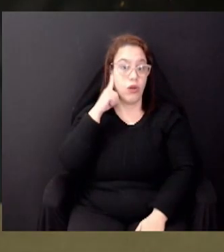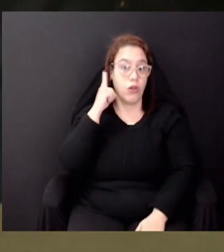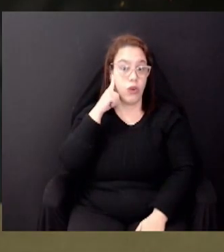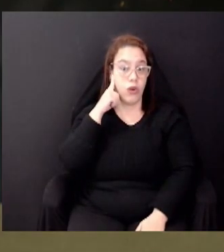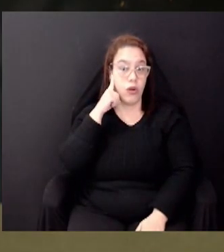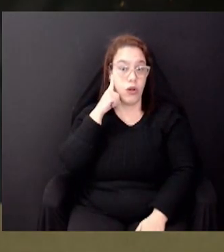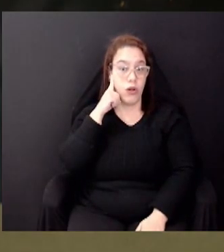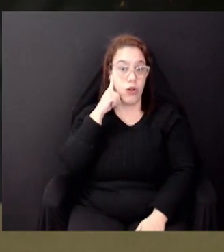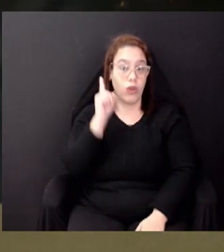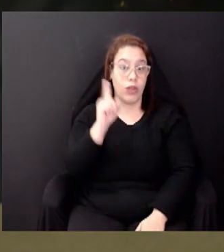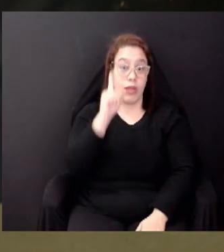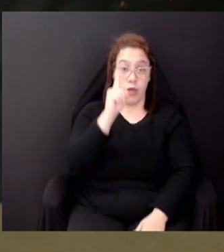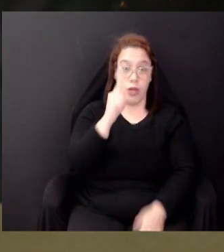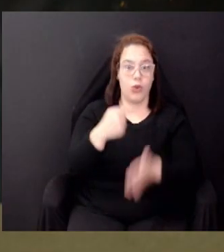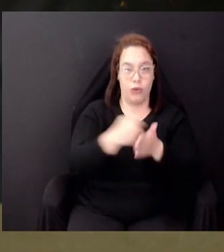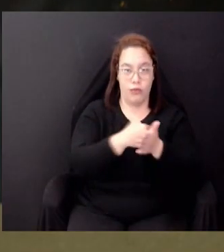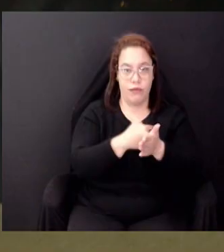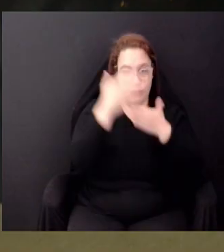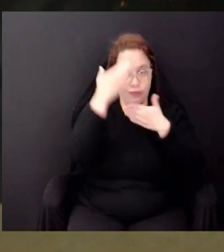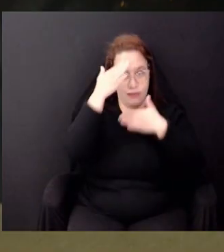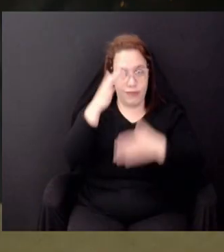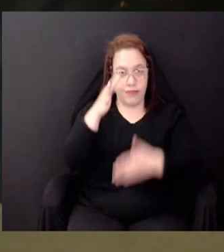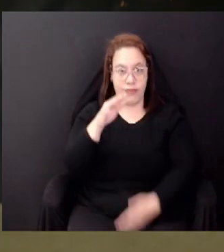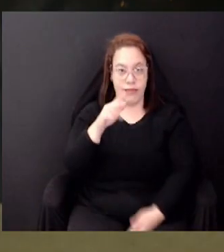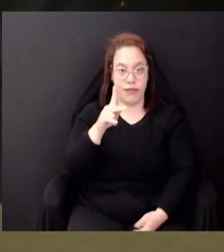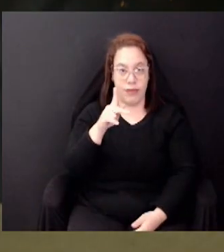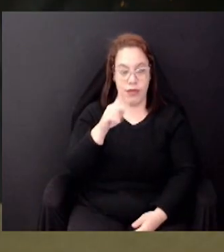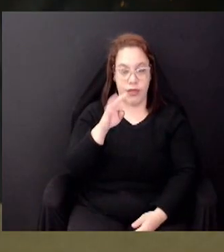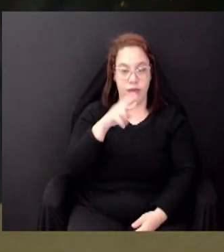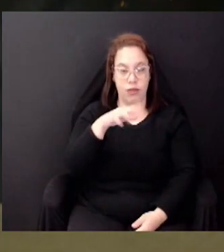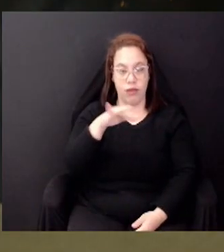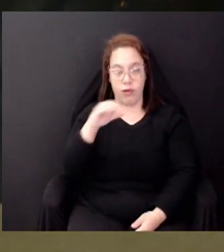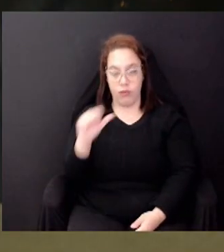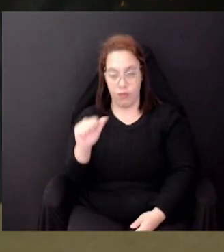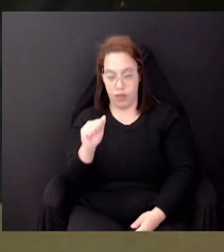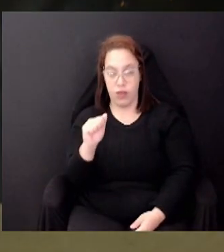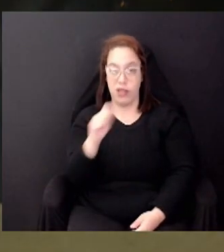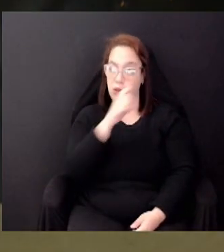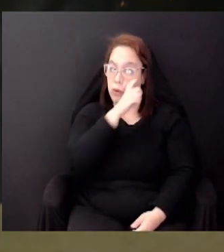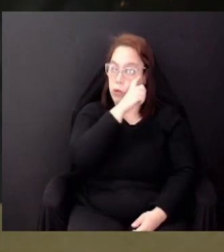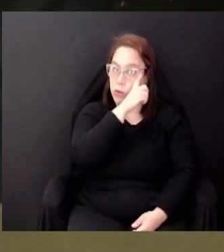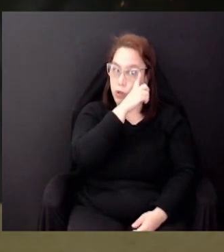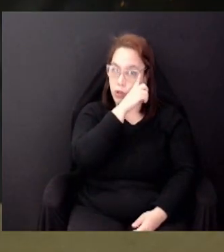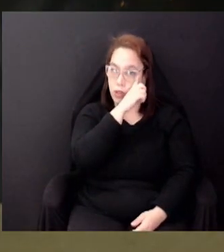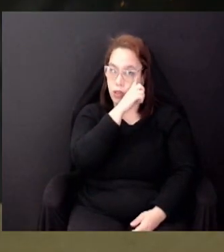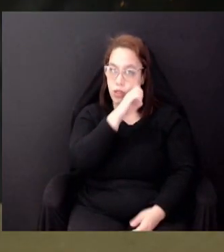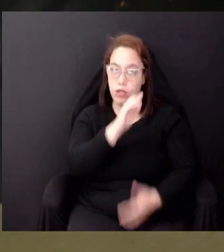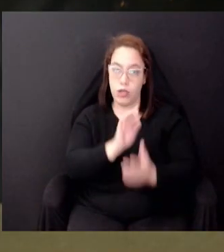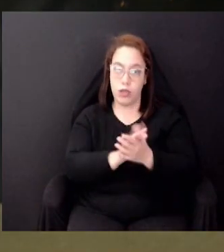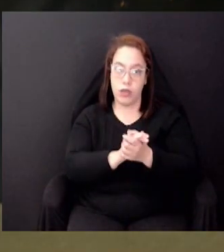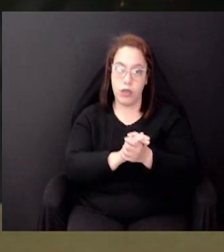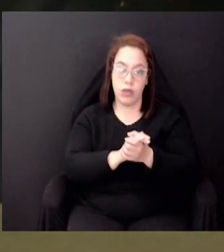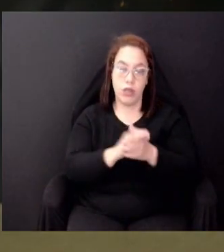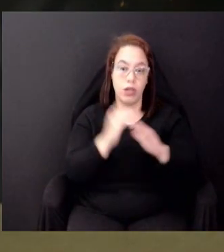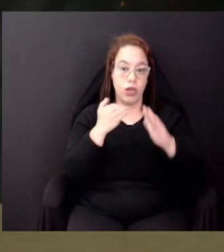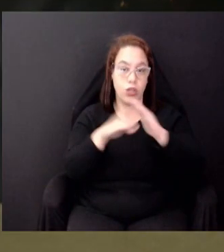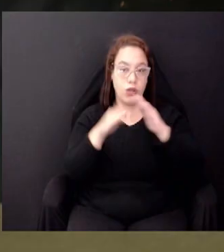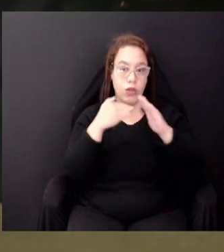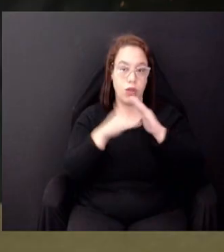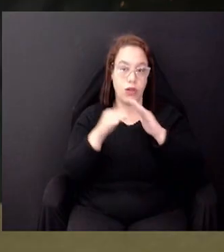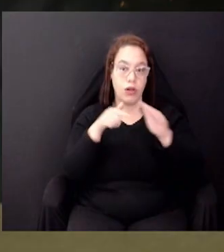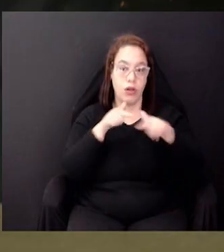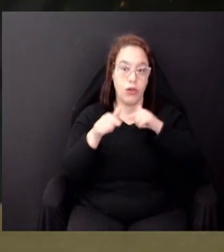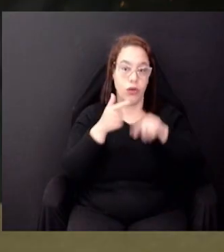mais uma, obrigada. Patrícia Alves, do Jardim Satélite Íris. Mensagens do trabalho chegam fora do expediente. Qual o